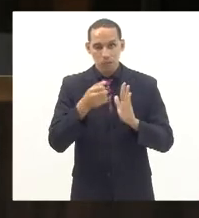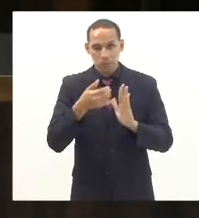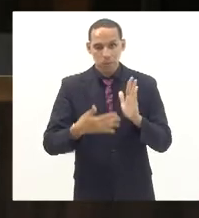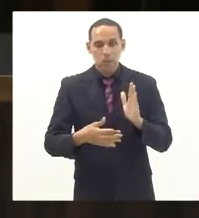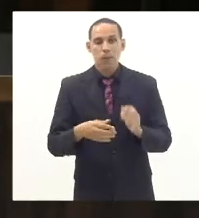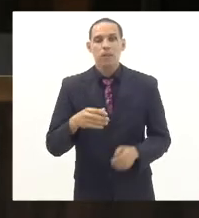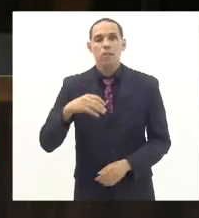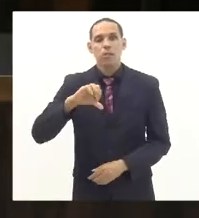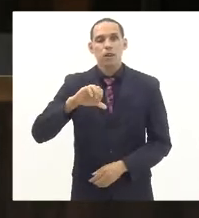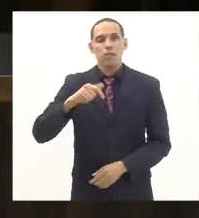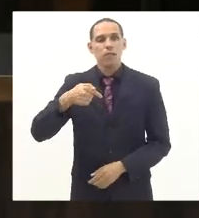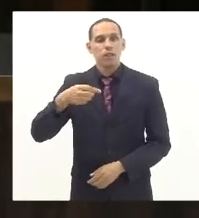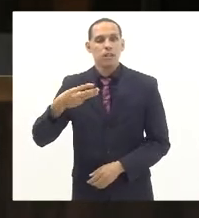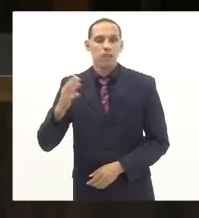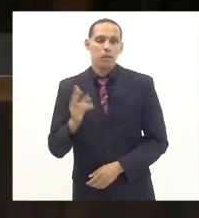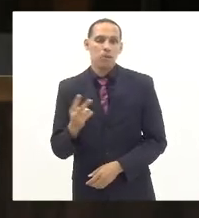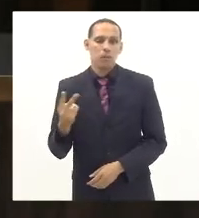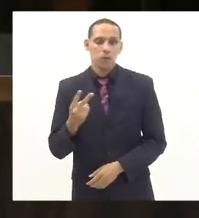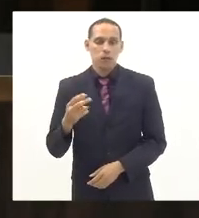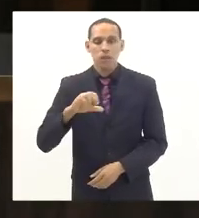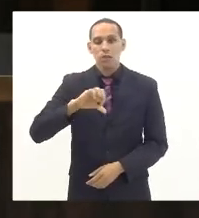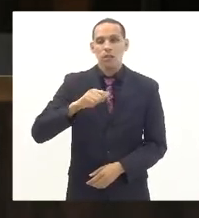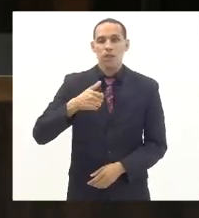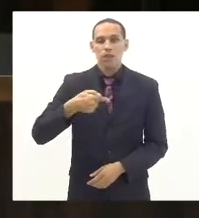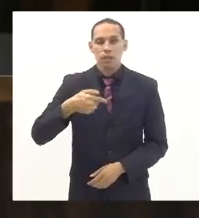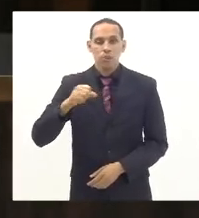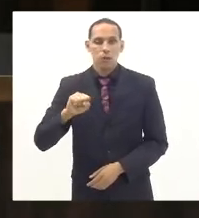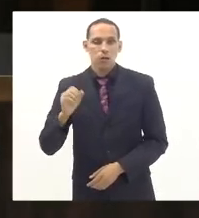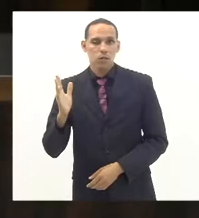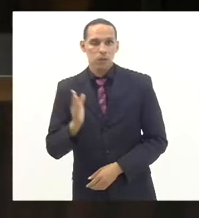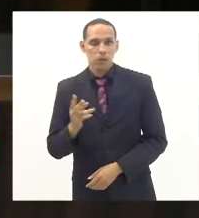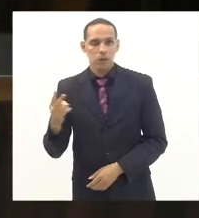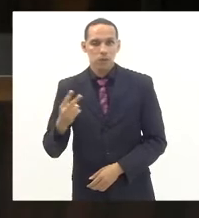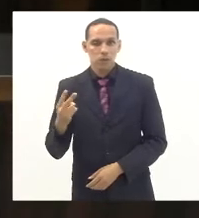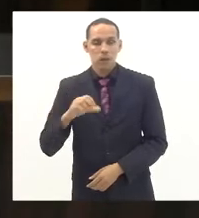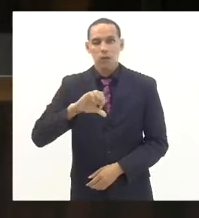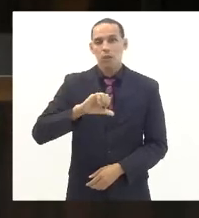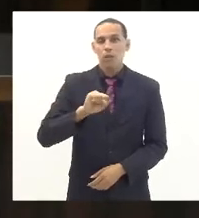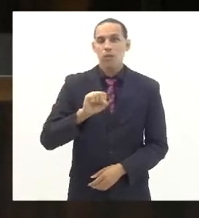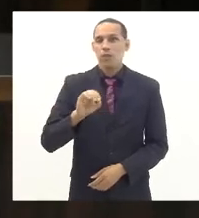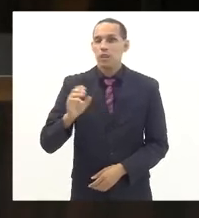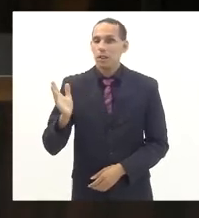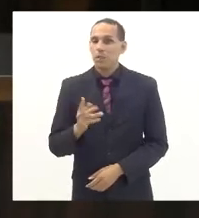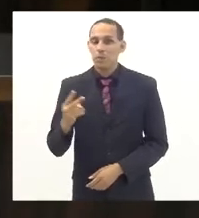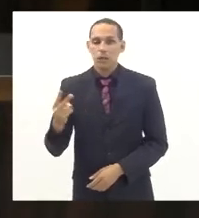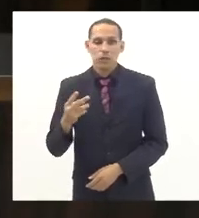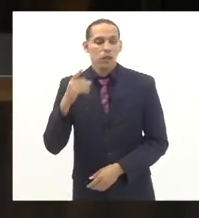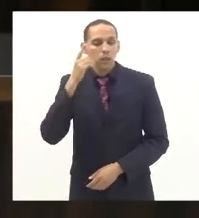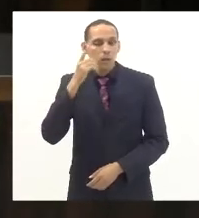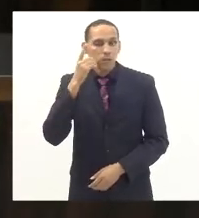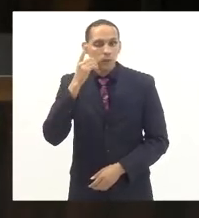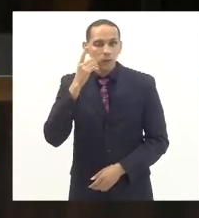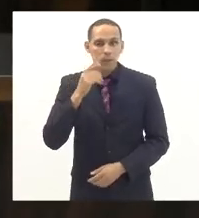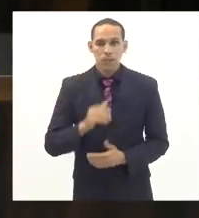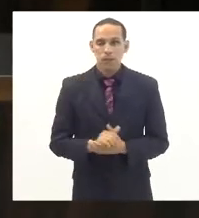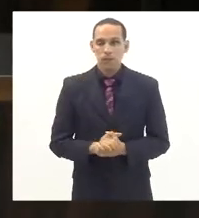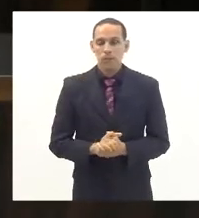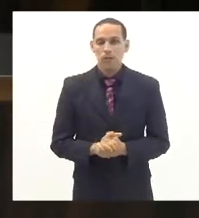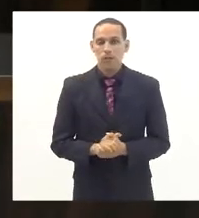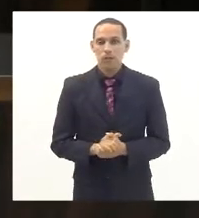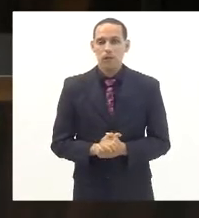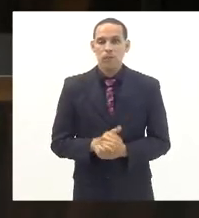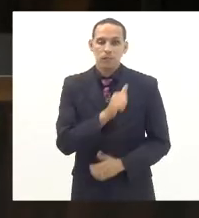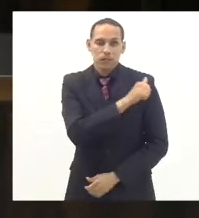projetos 973 de 22 9722 9822 deputada a